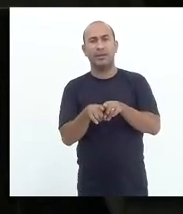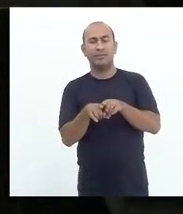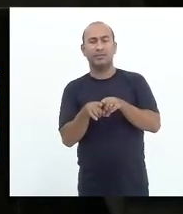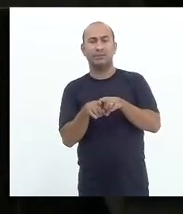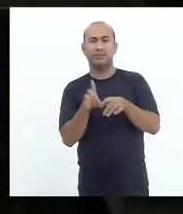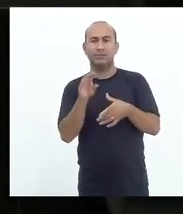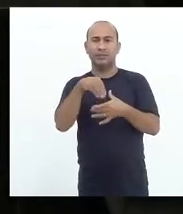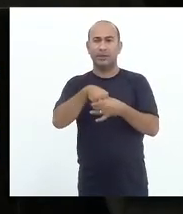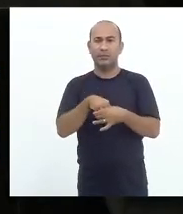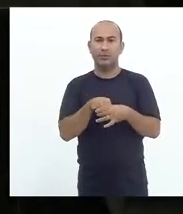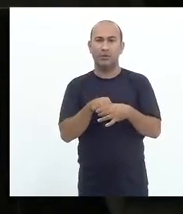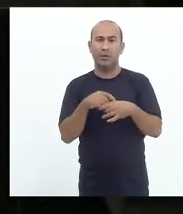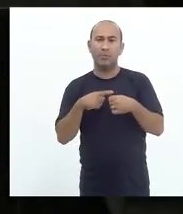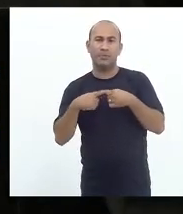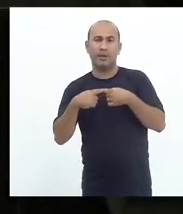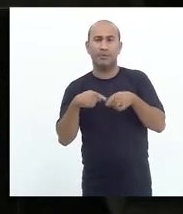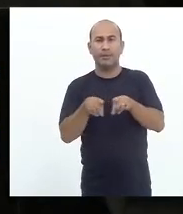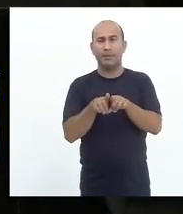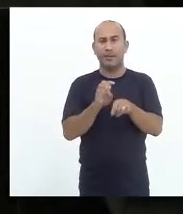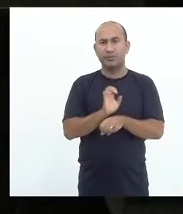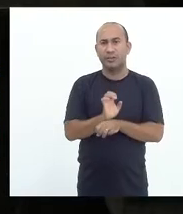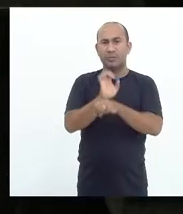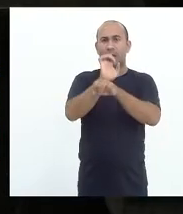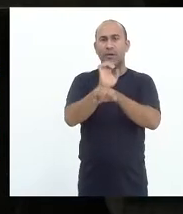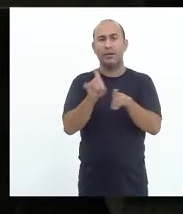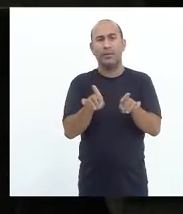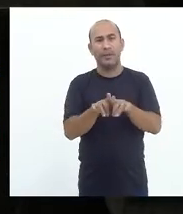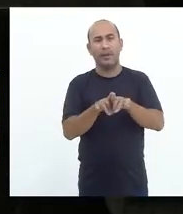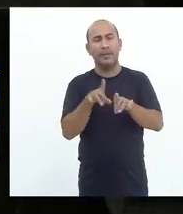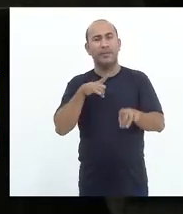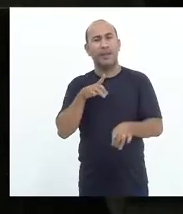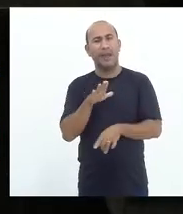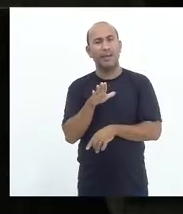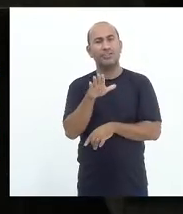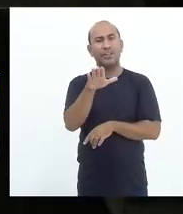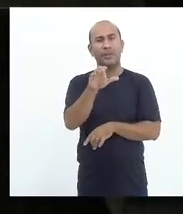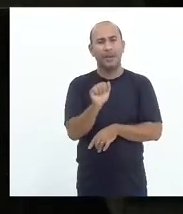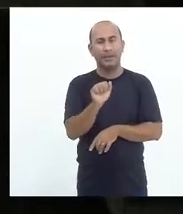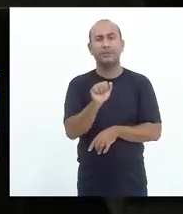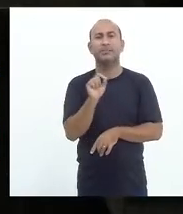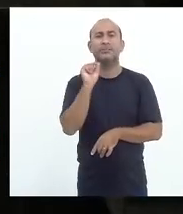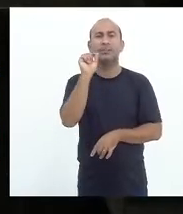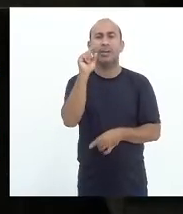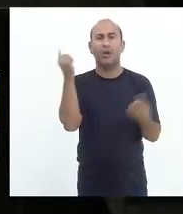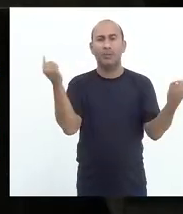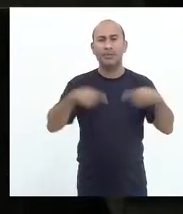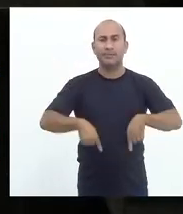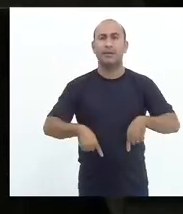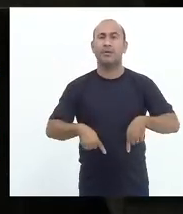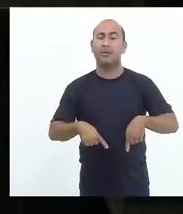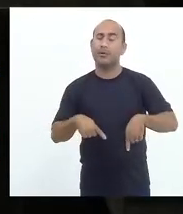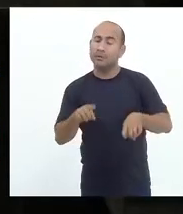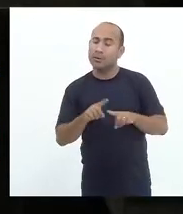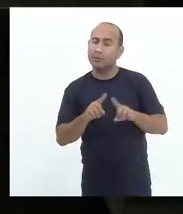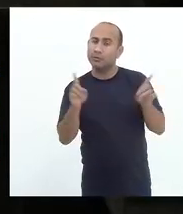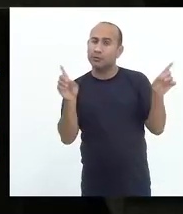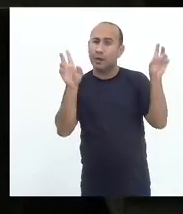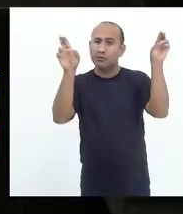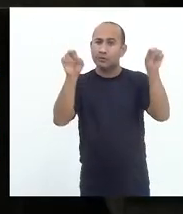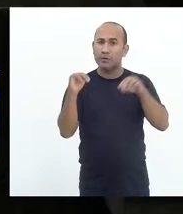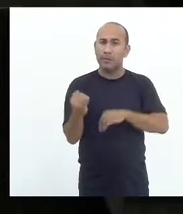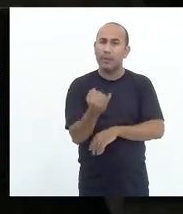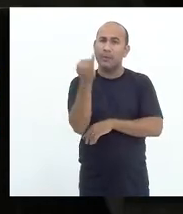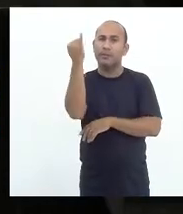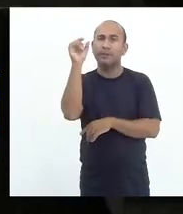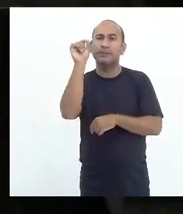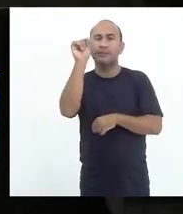estadual, e outras podem ter uma chamada competência concorrente. Essa é uma questão importante, porque muitas